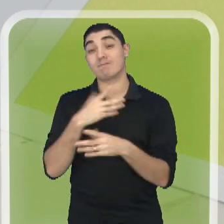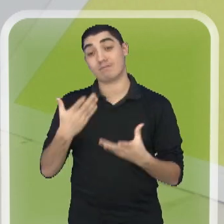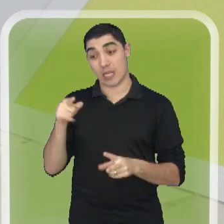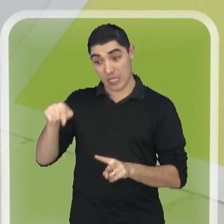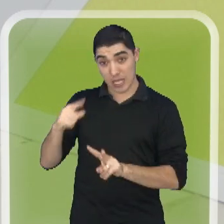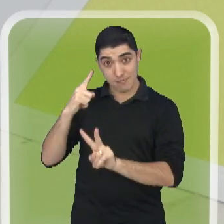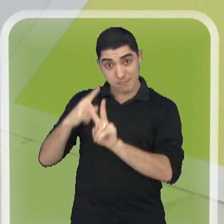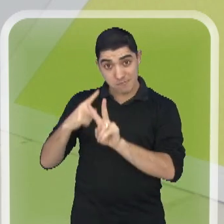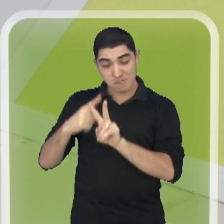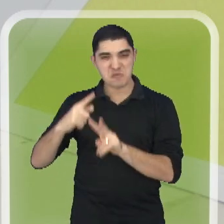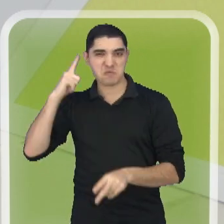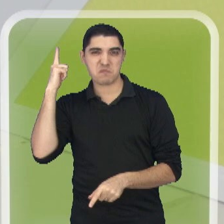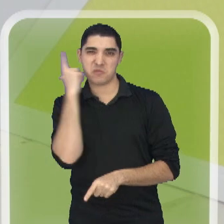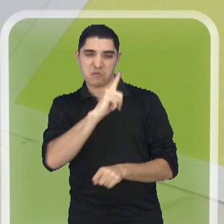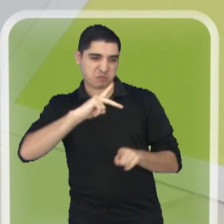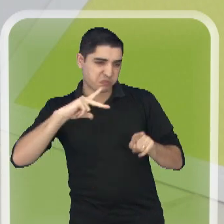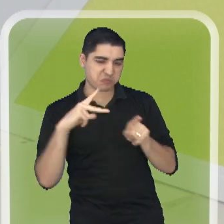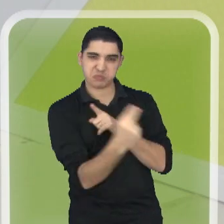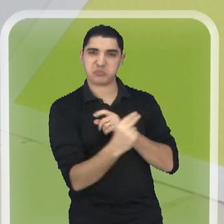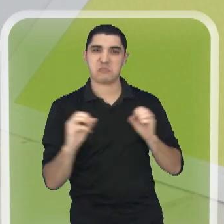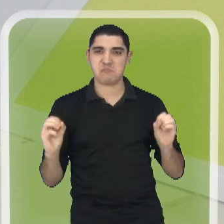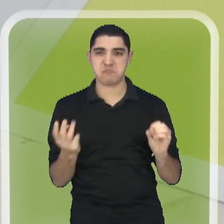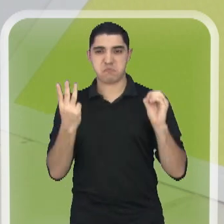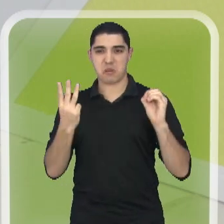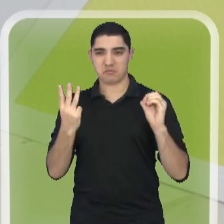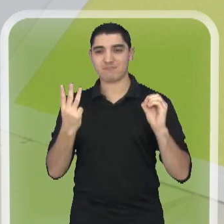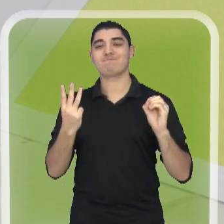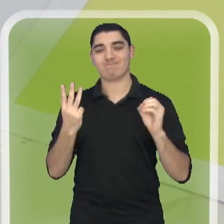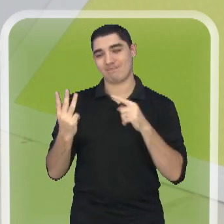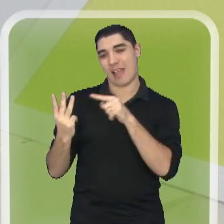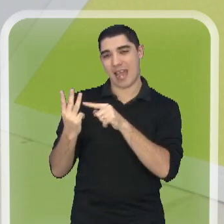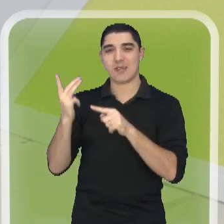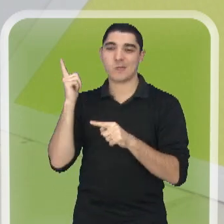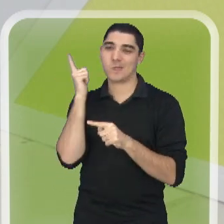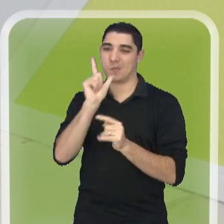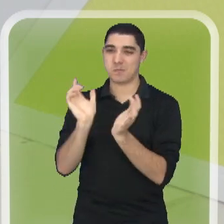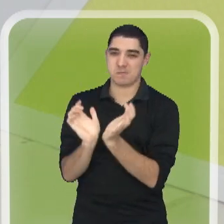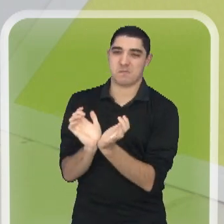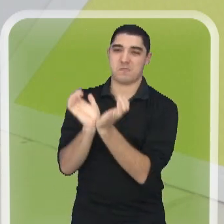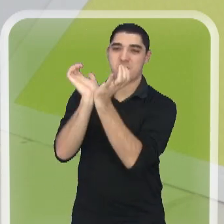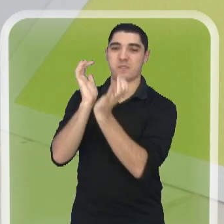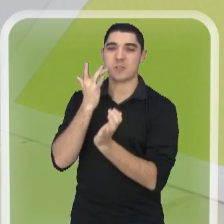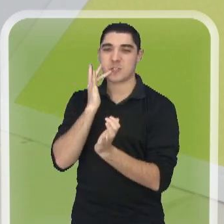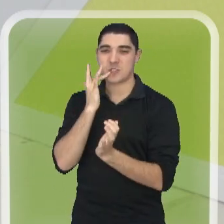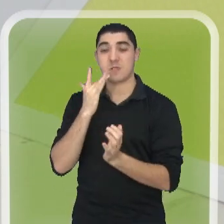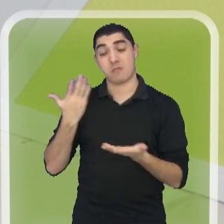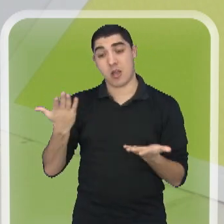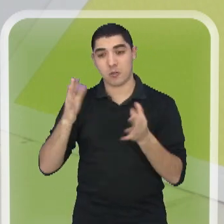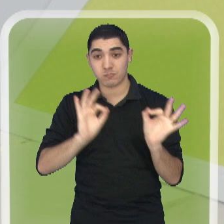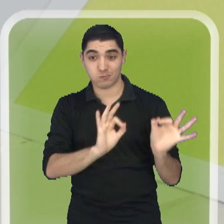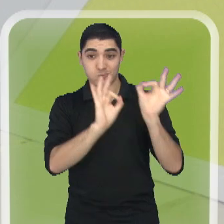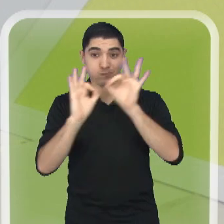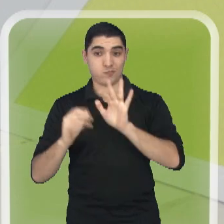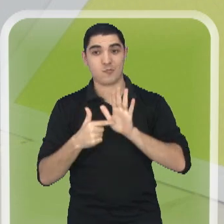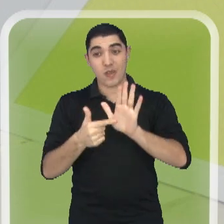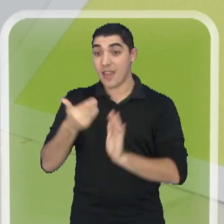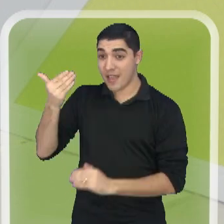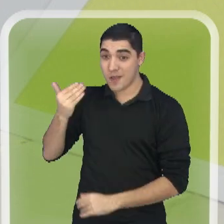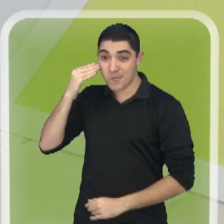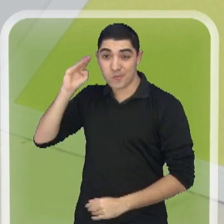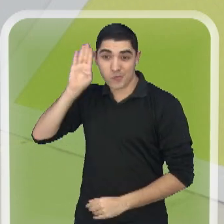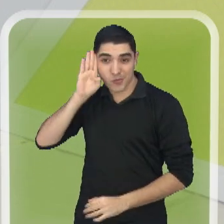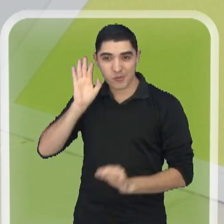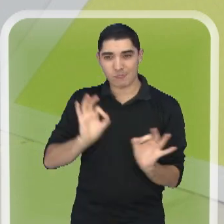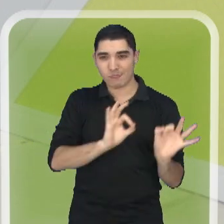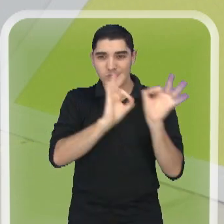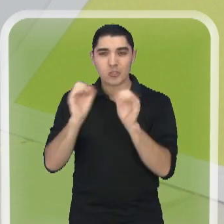Capivariano, com uma vitória implacável por 3-0, levou a Taça Dourada para casa. Quem conta essa história para você é o Bruno Castilho,